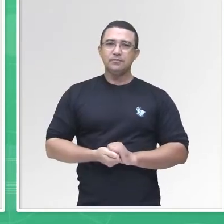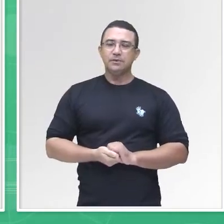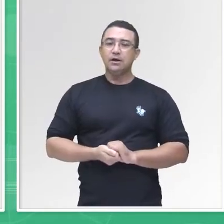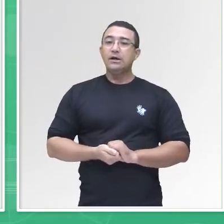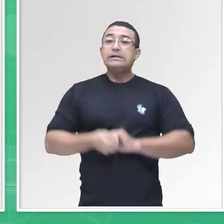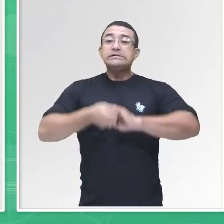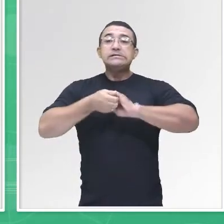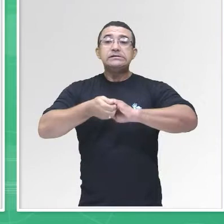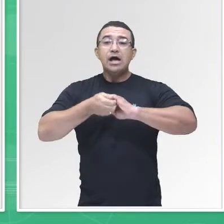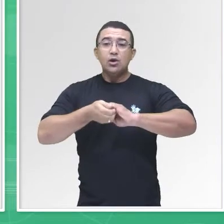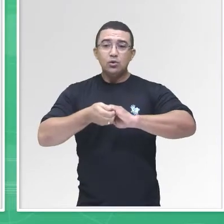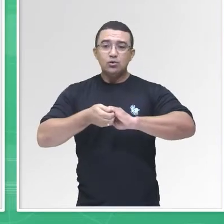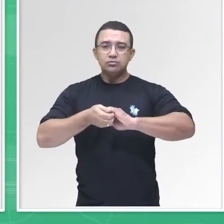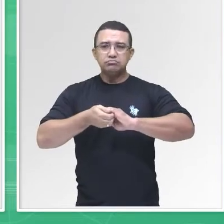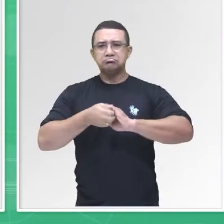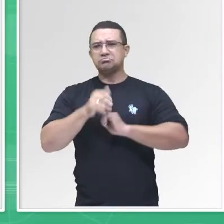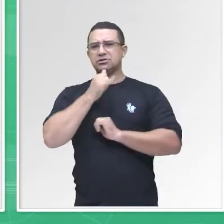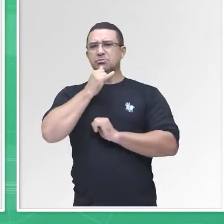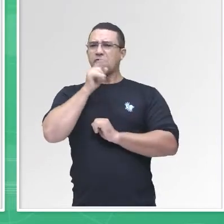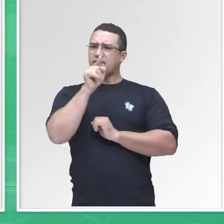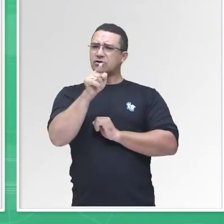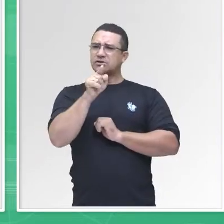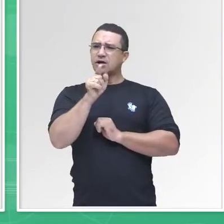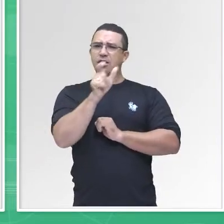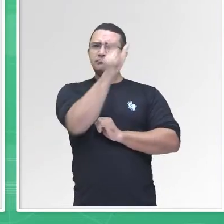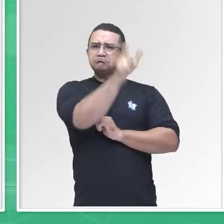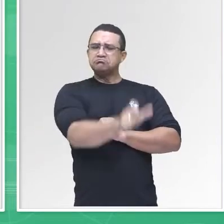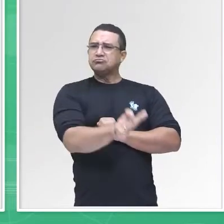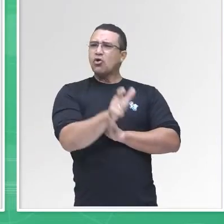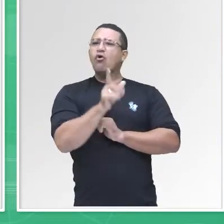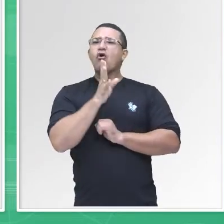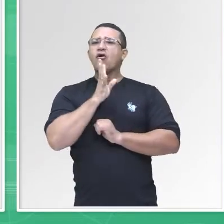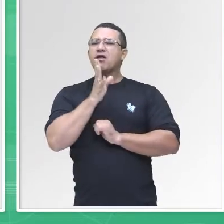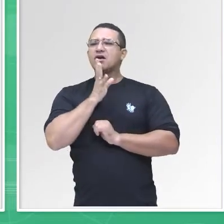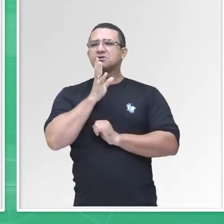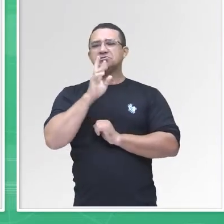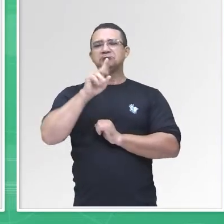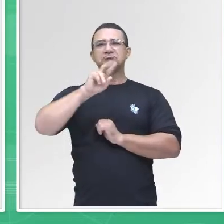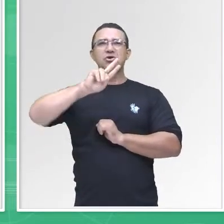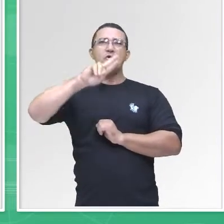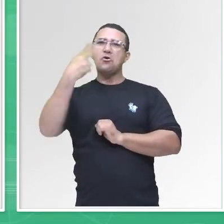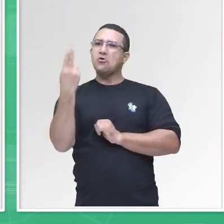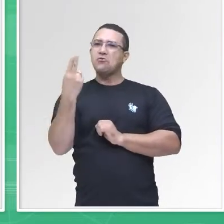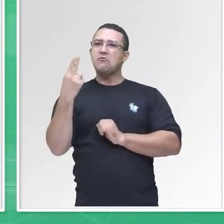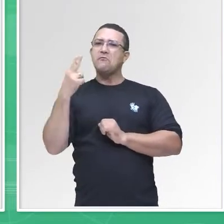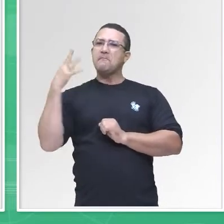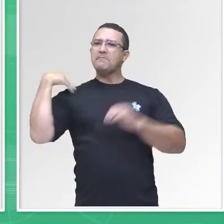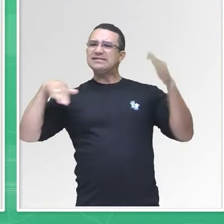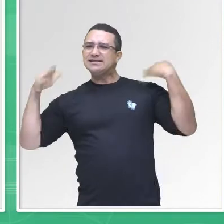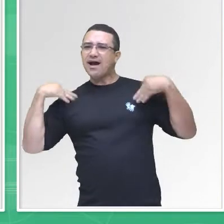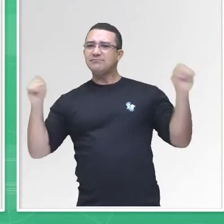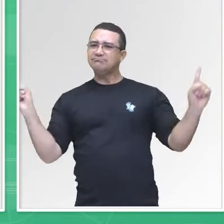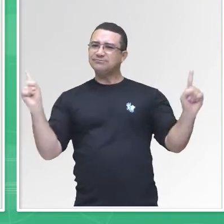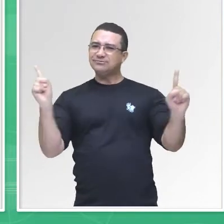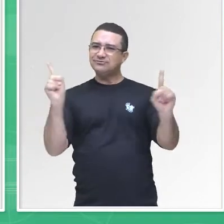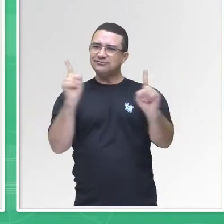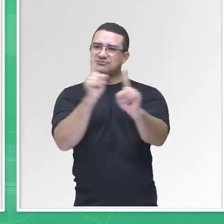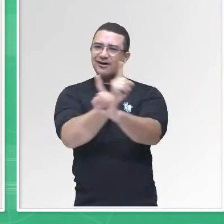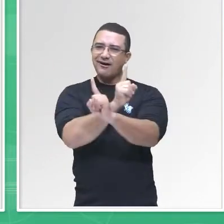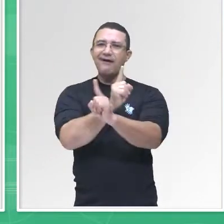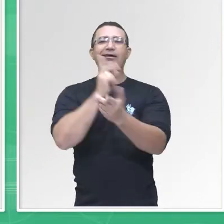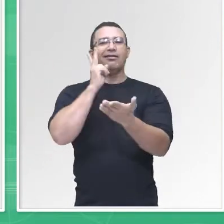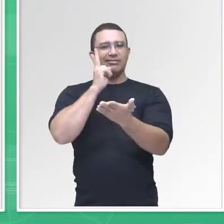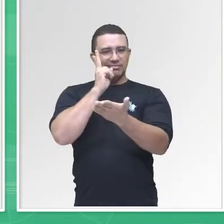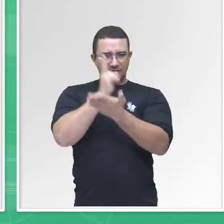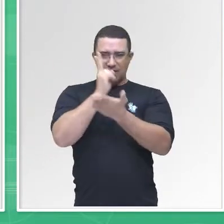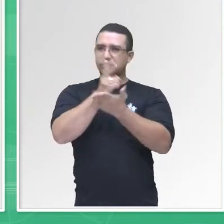saludos. Quando se conhece alguém, ou quando, aliás, quando está passando por alguém, sempre existem umas expressões de